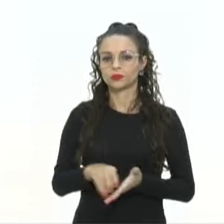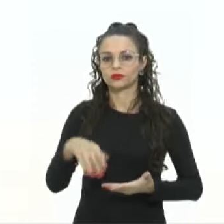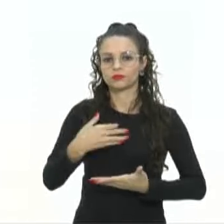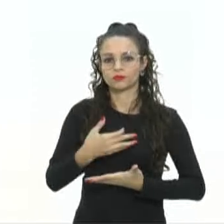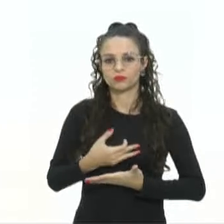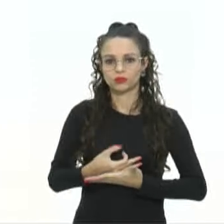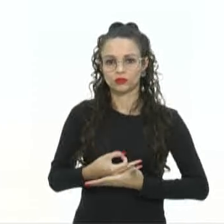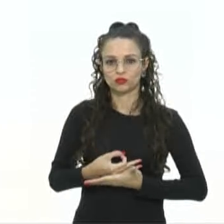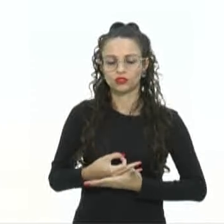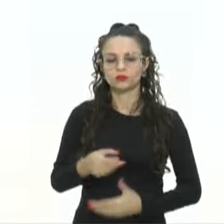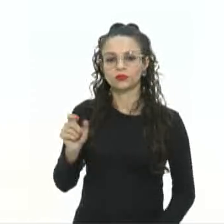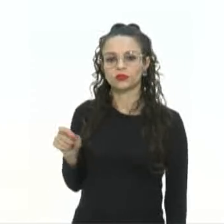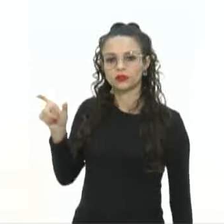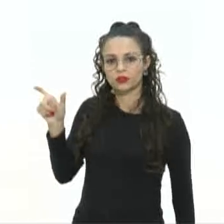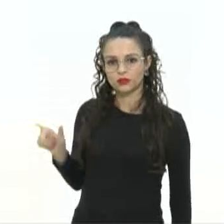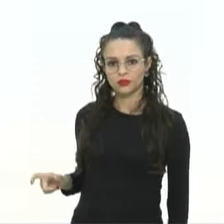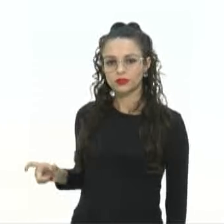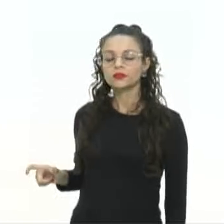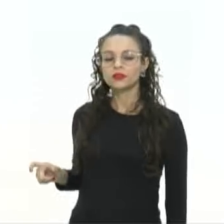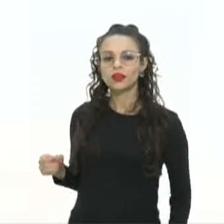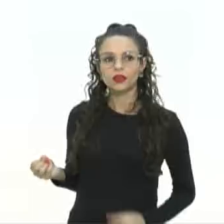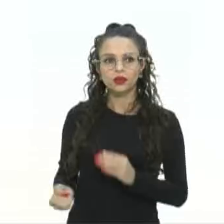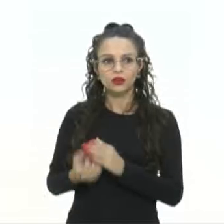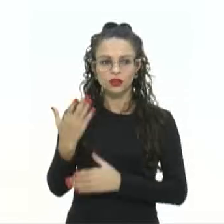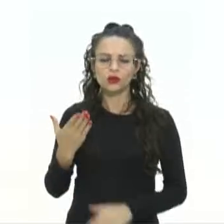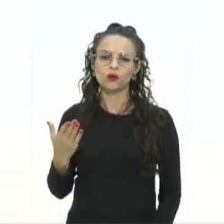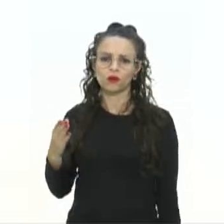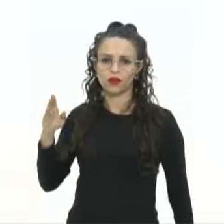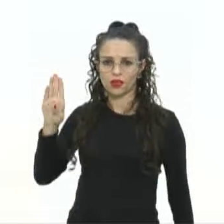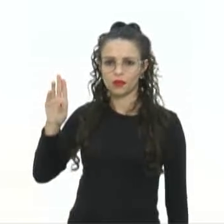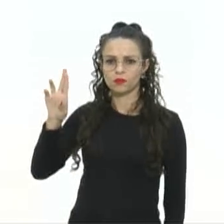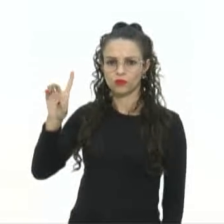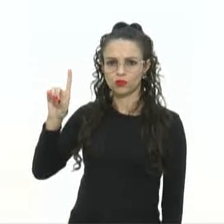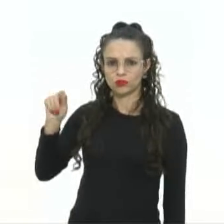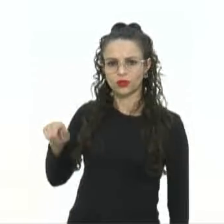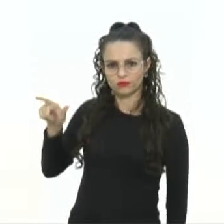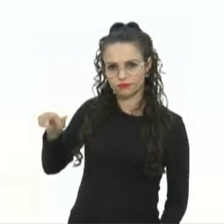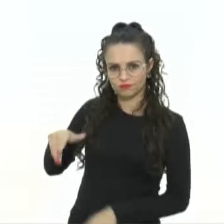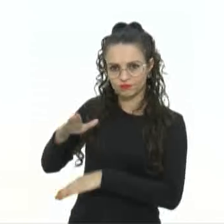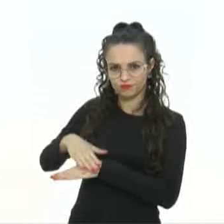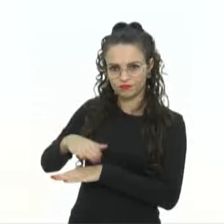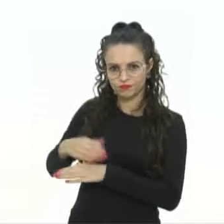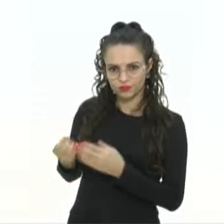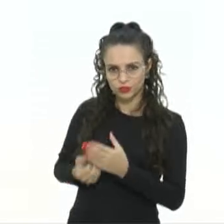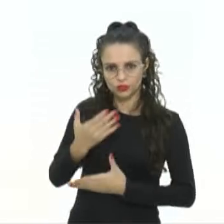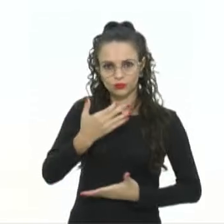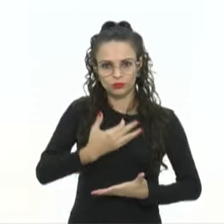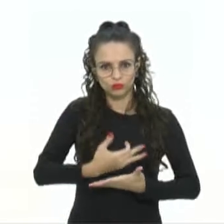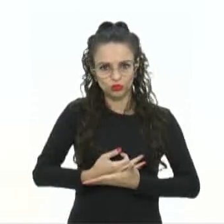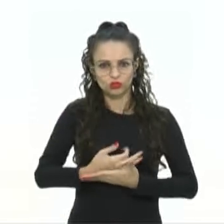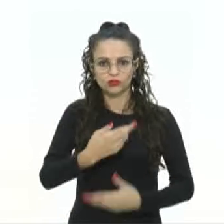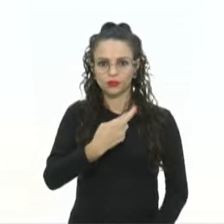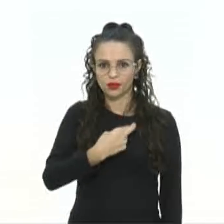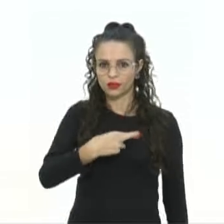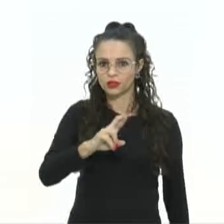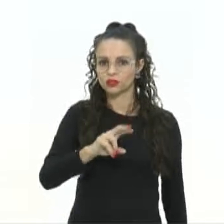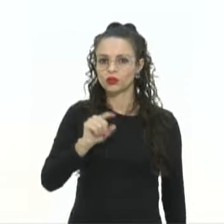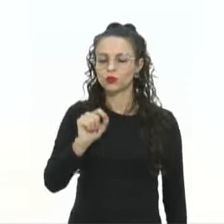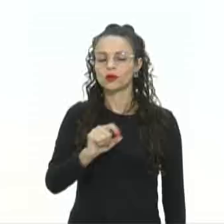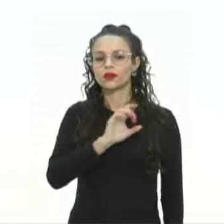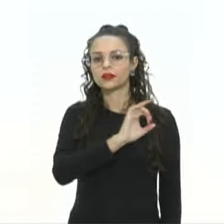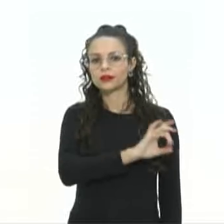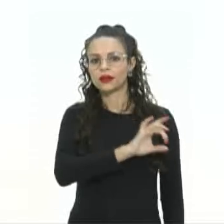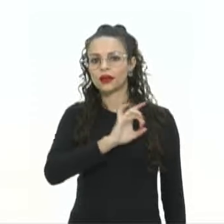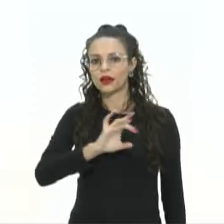foi fundada pelo príncipe Siddhartha Gautama, mais conhecido por vocês como o Buda. No budismo tibetano, cada